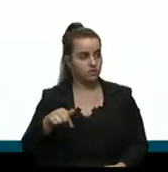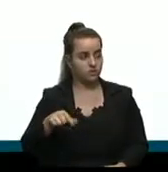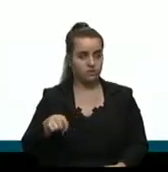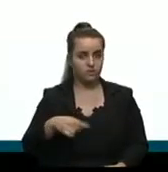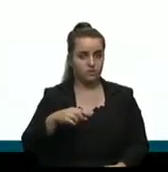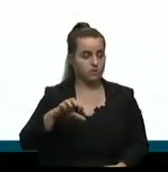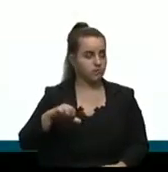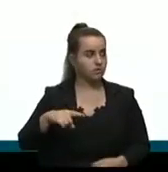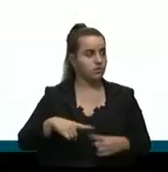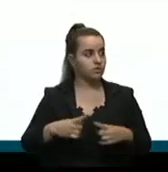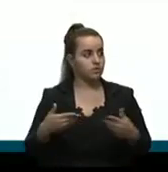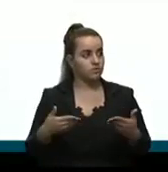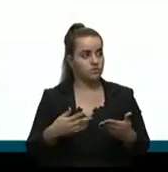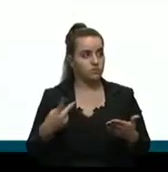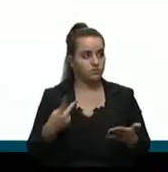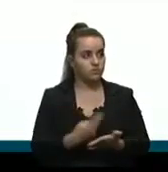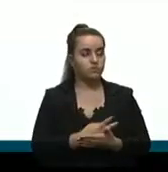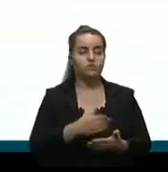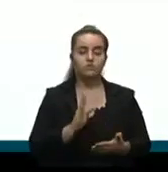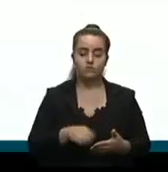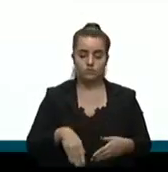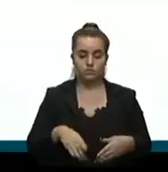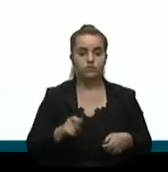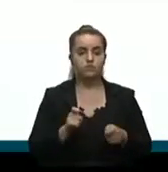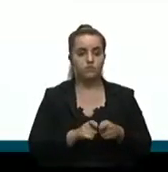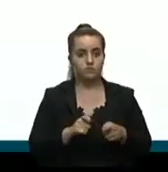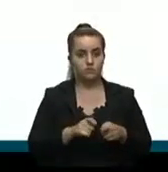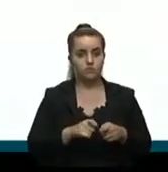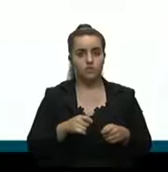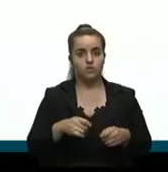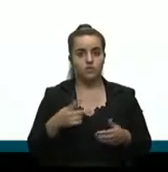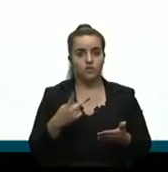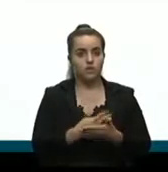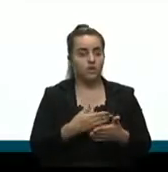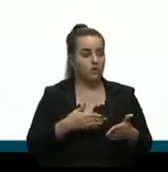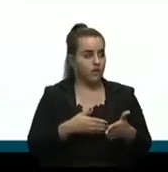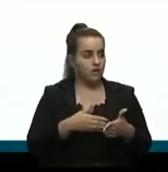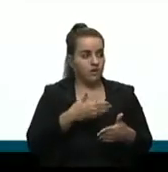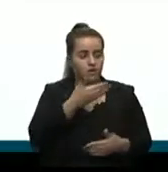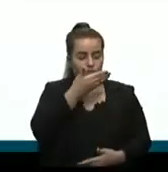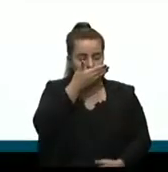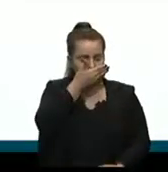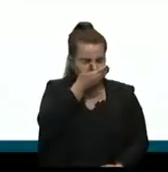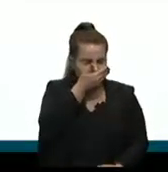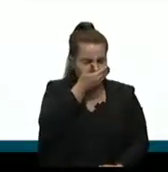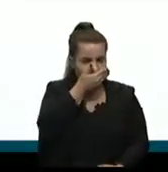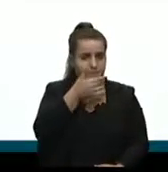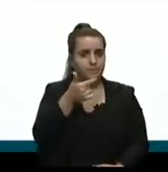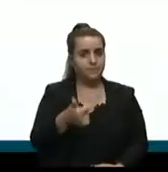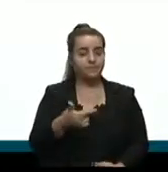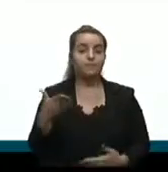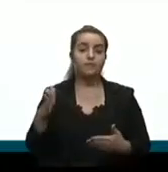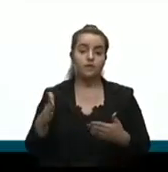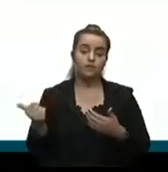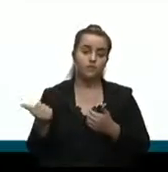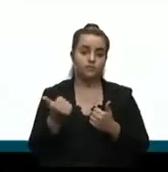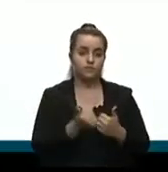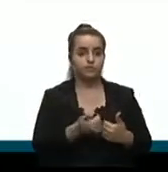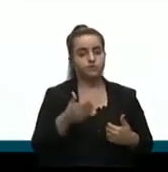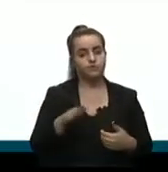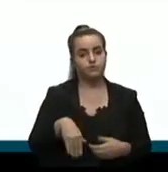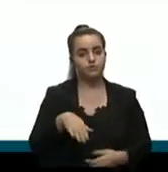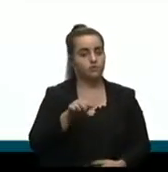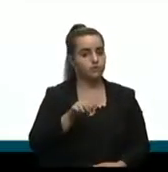137,9. Só que agora o erro já foi estipulado. O erro máximo igual a 2. Então, substituímos no lugar do e